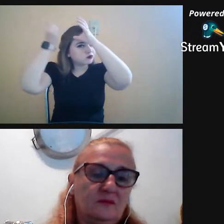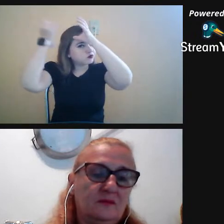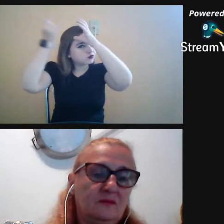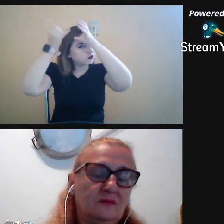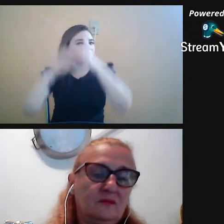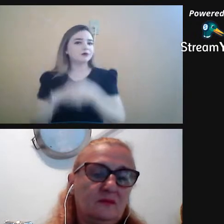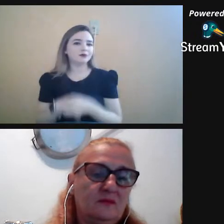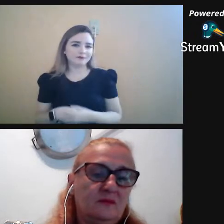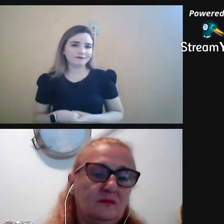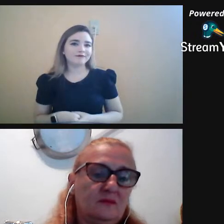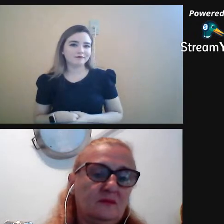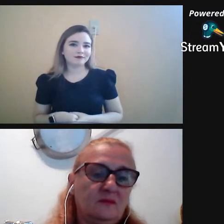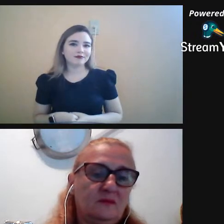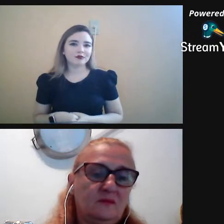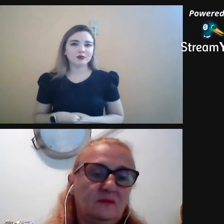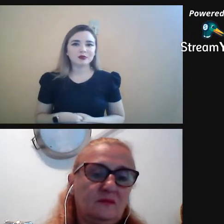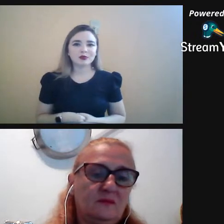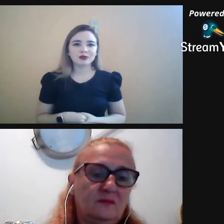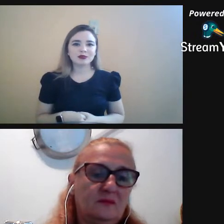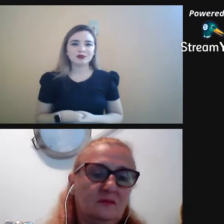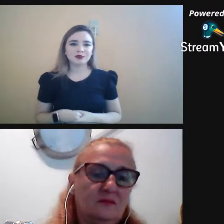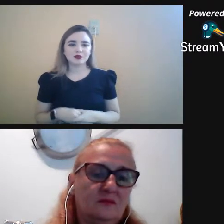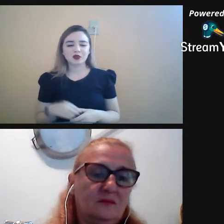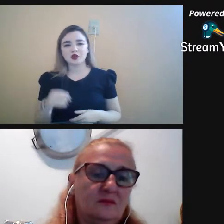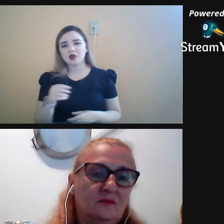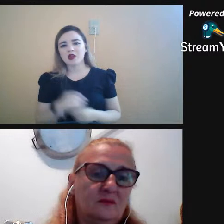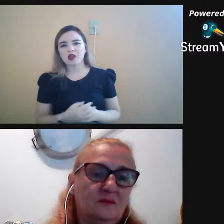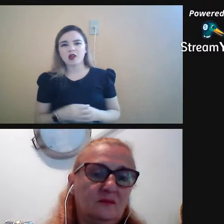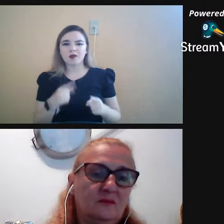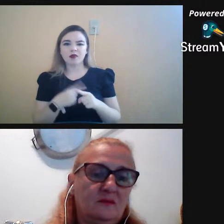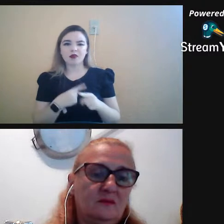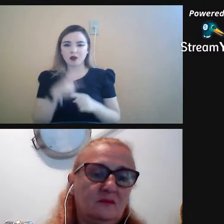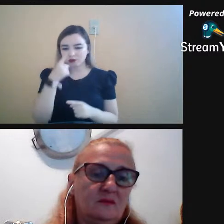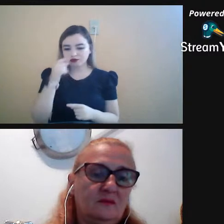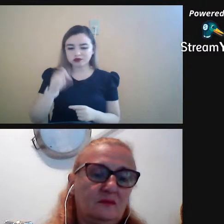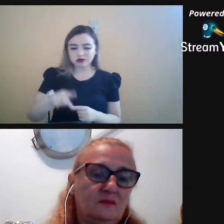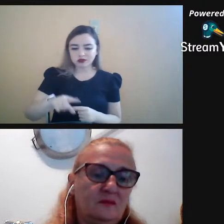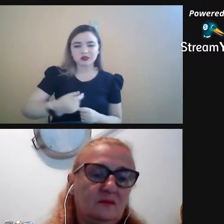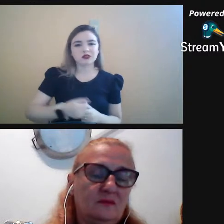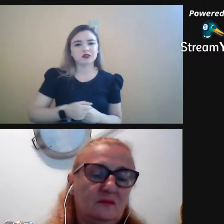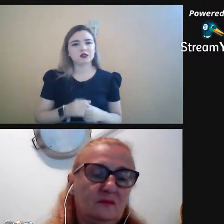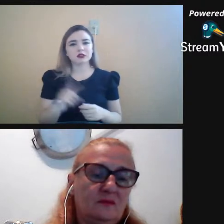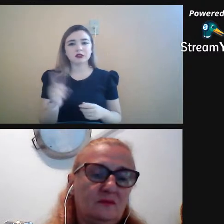de não usar material poluente, né? De